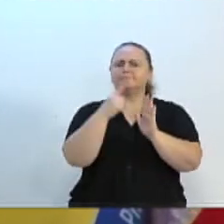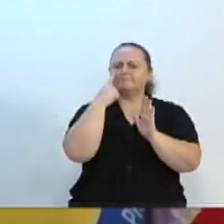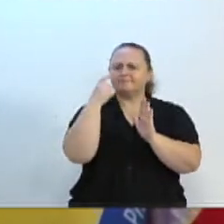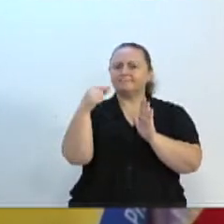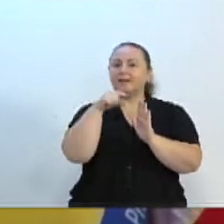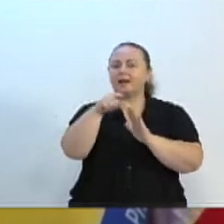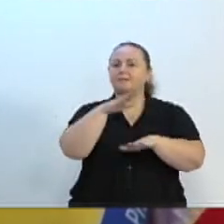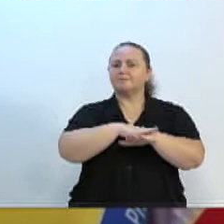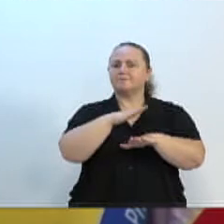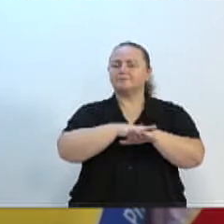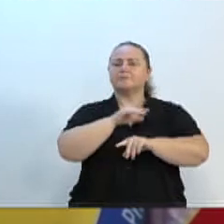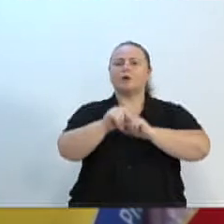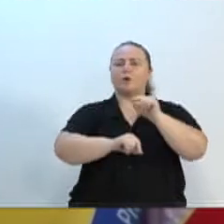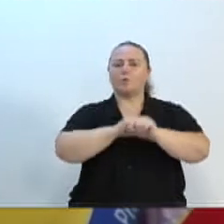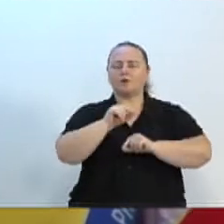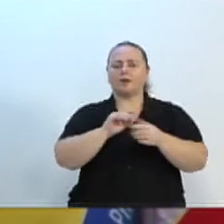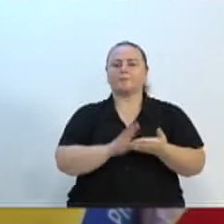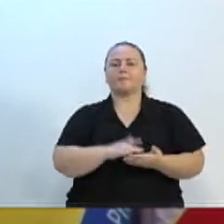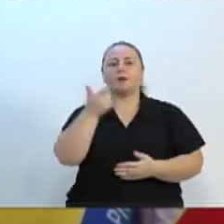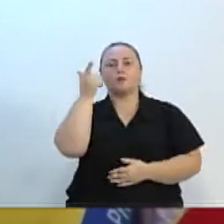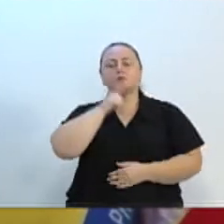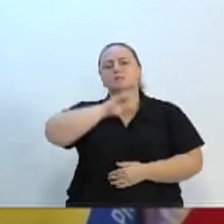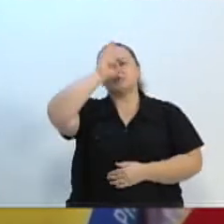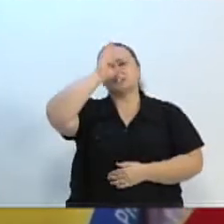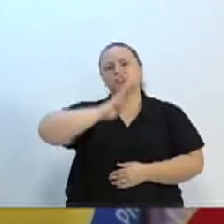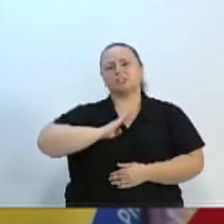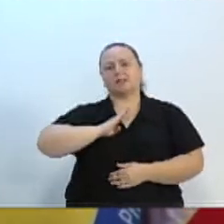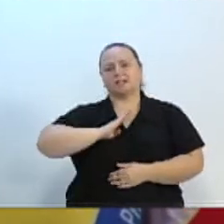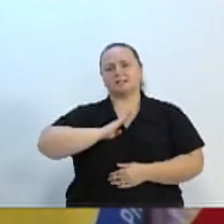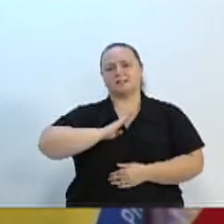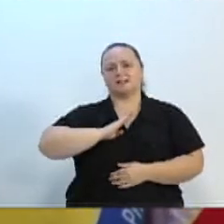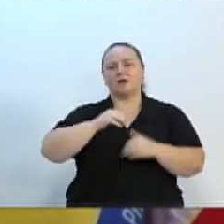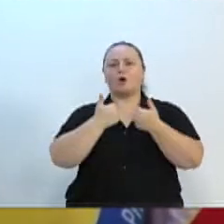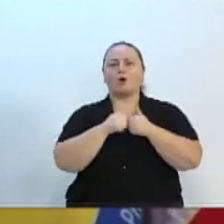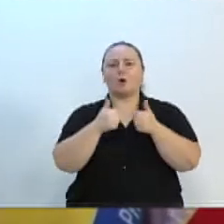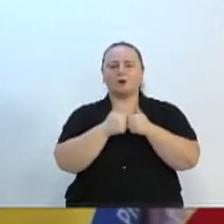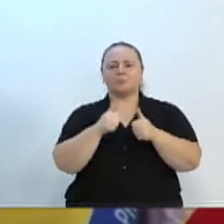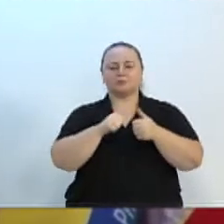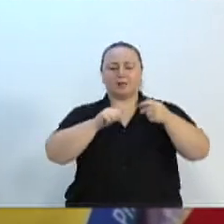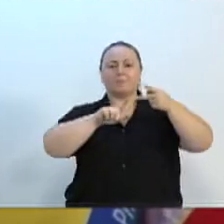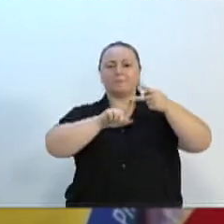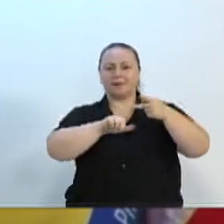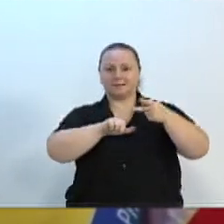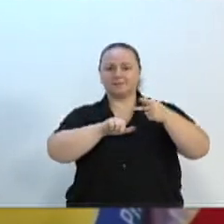para a renovação automática da gratuidade das pessoas com deficiência no transporte público, pela